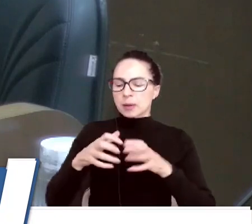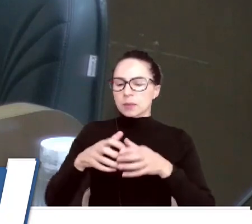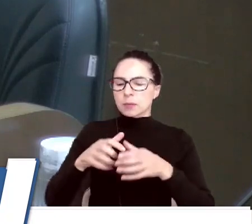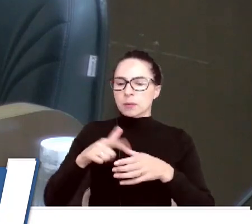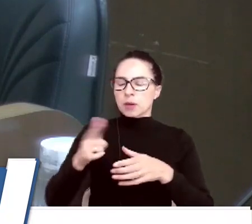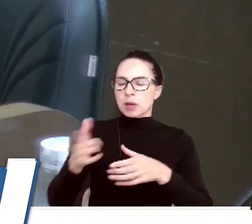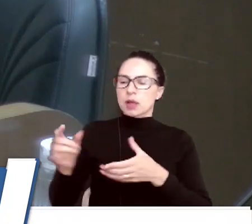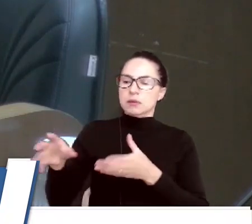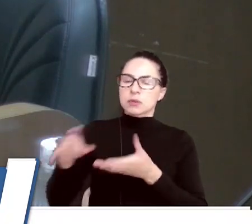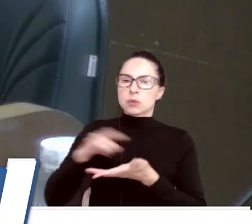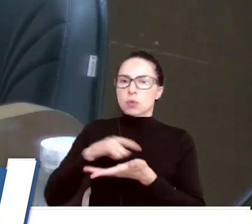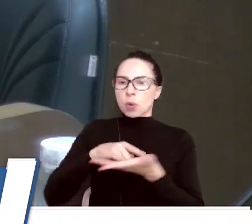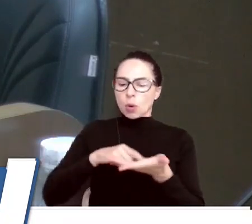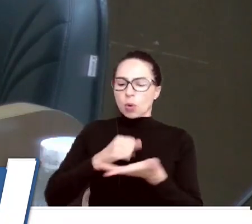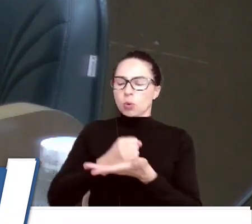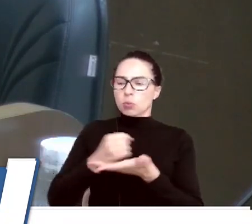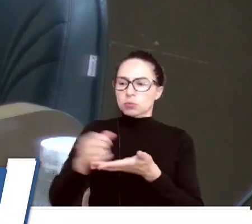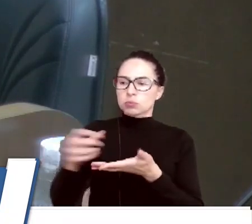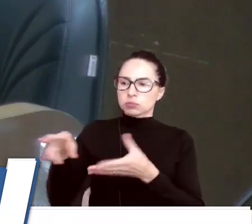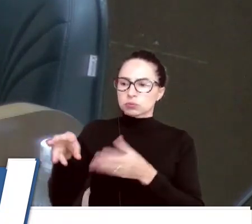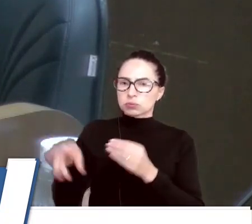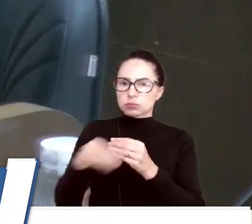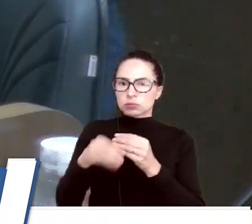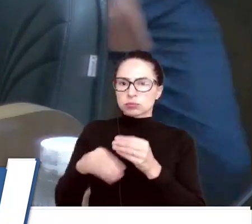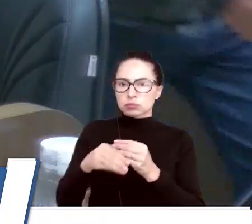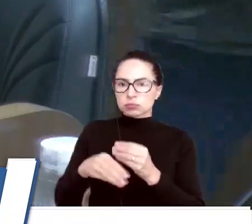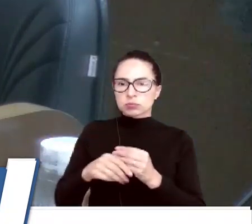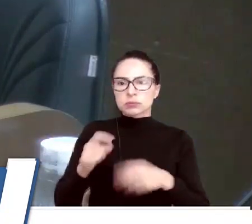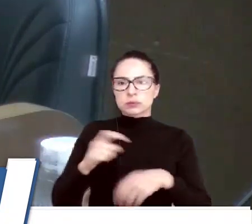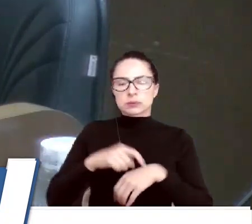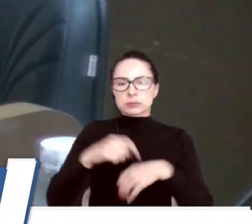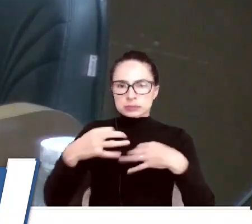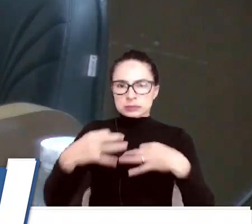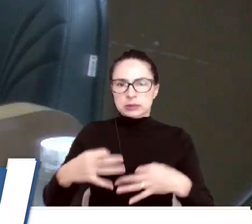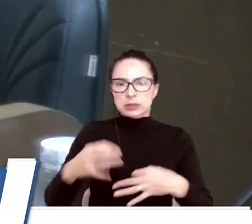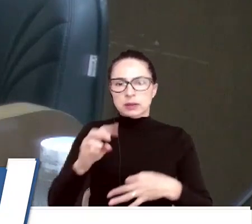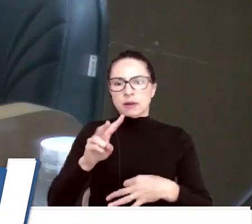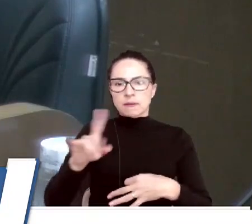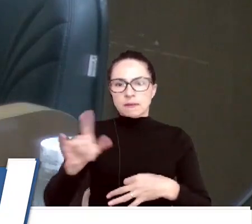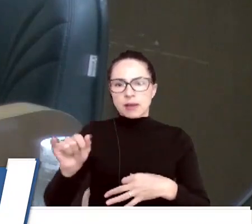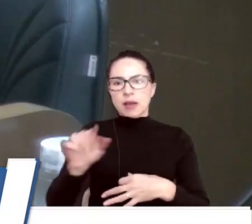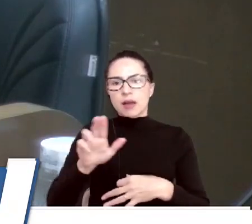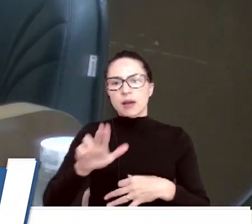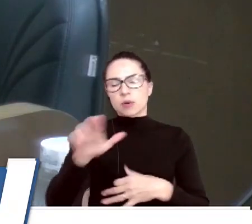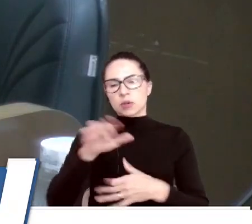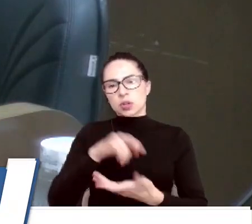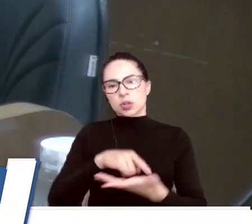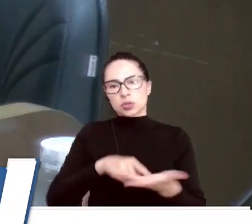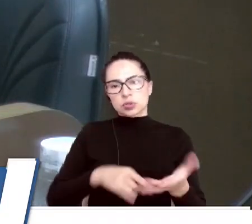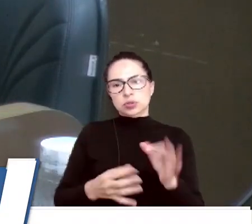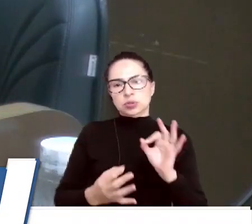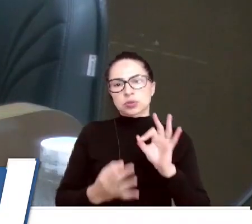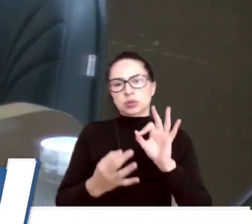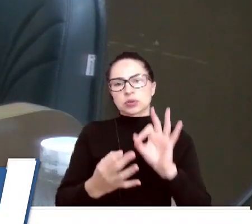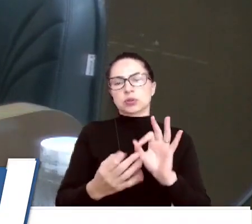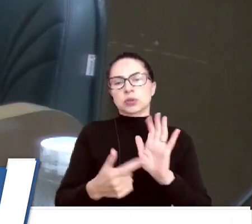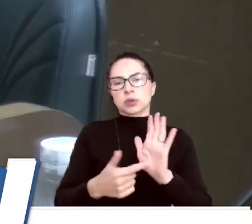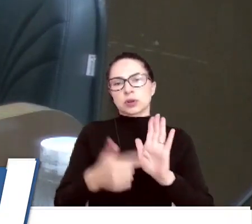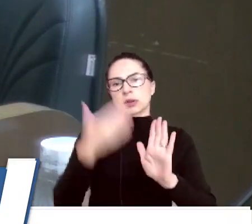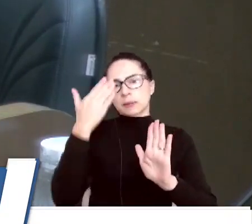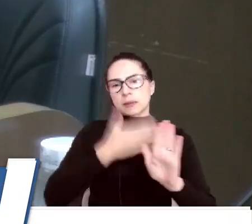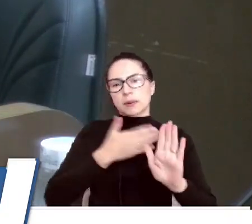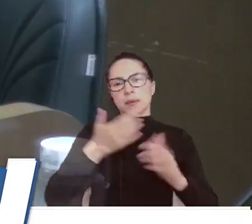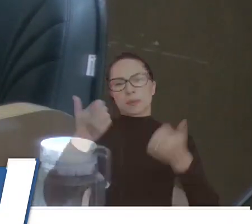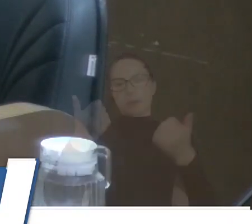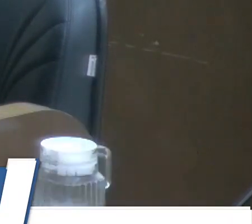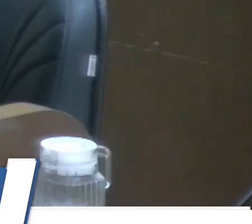vários documentos aqui. No momento certo, nós vamos estar usando esses documentos para a gente poder ter a nossa argumentação.